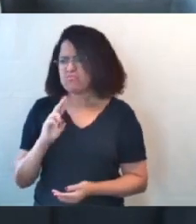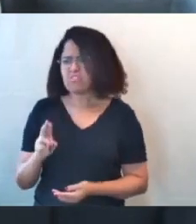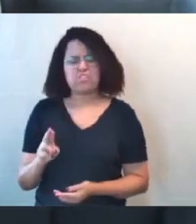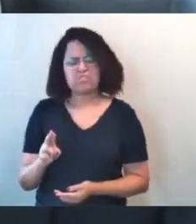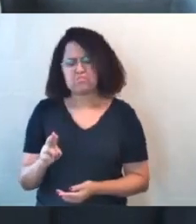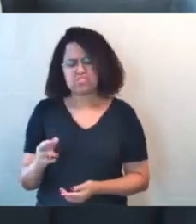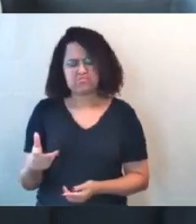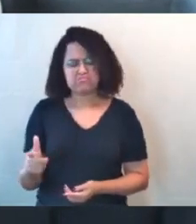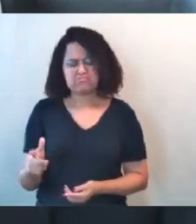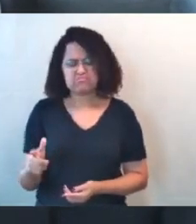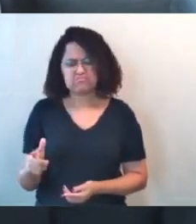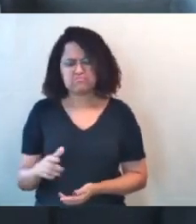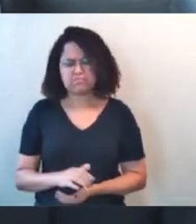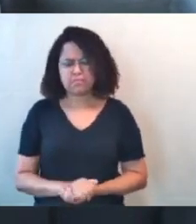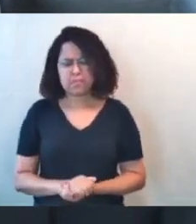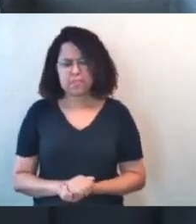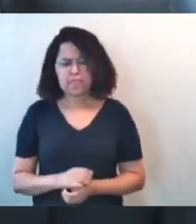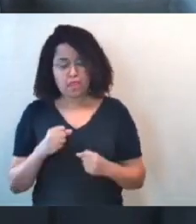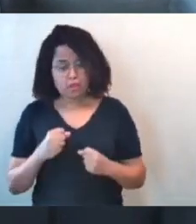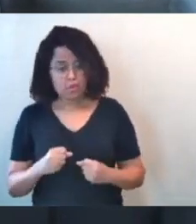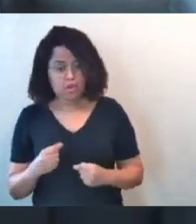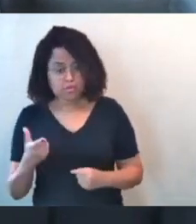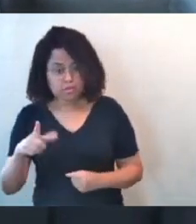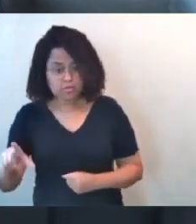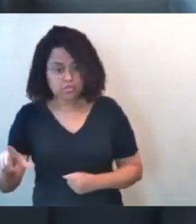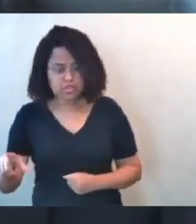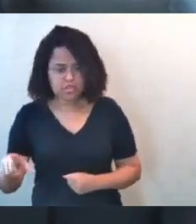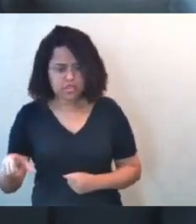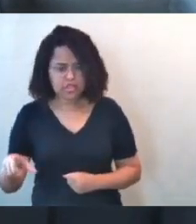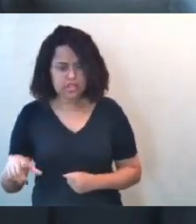Posso repetir? Pode repetir. Está me ouvindo agora?